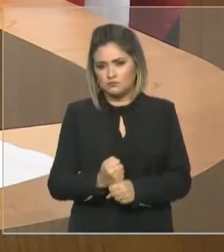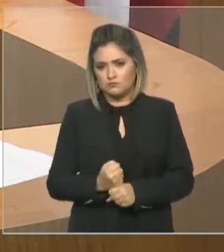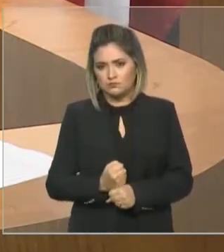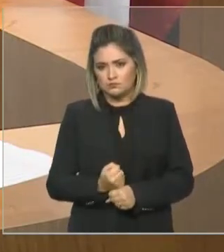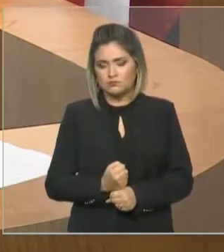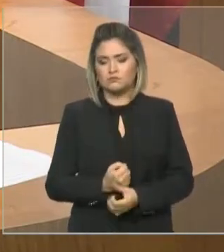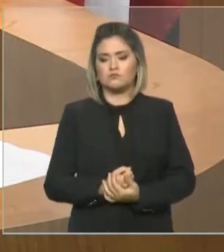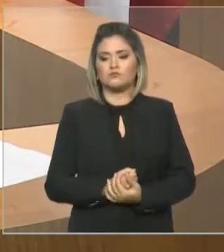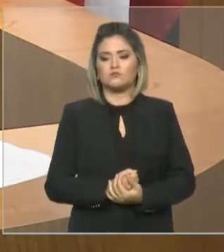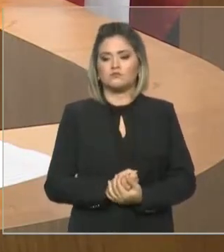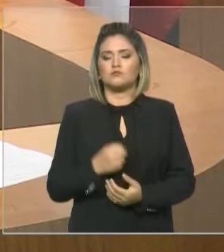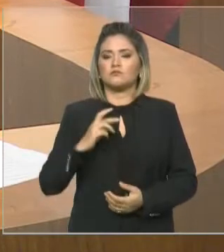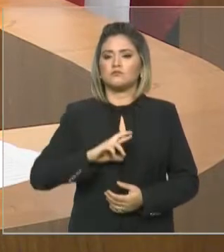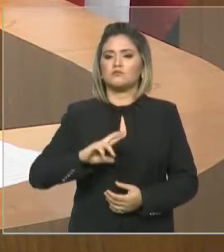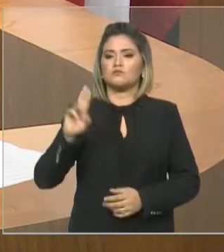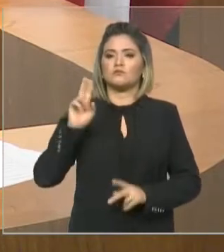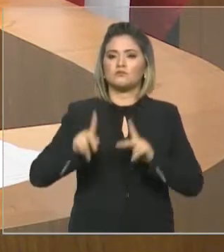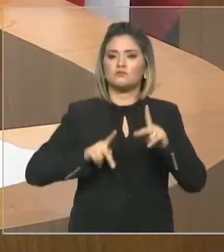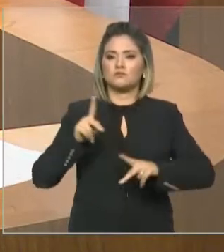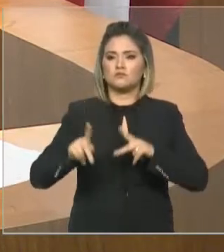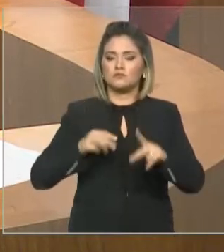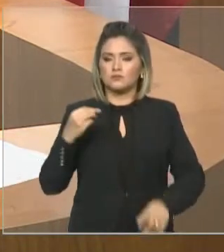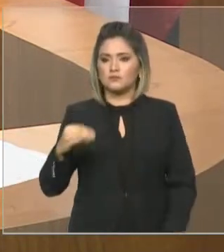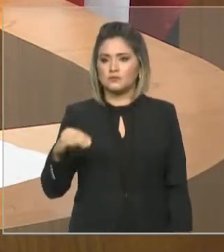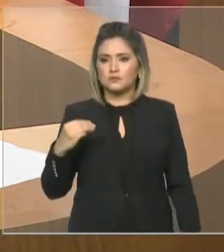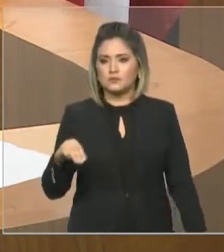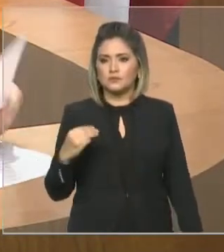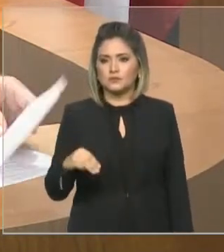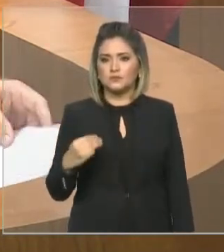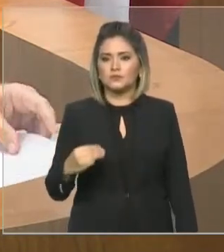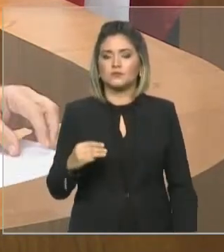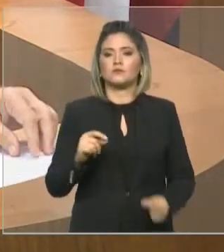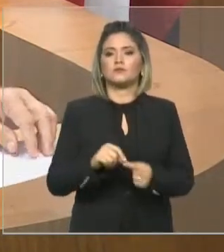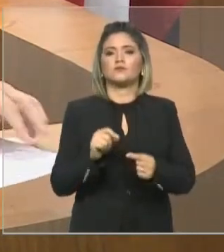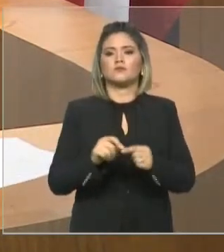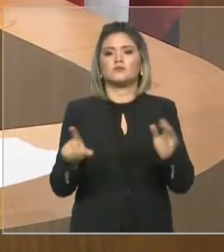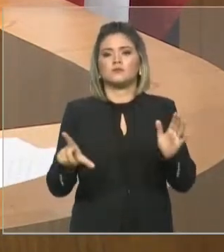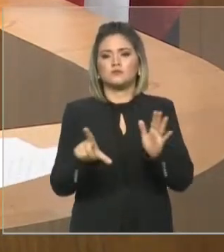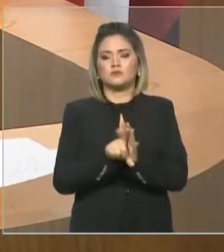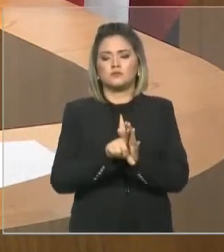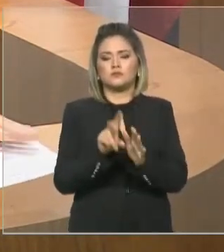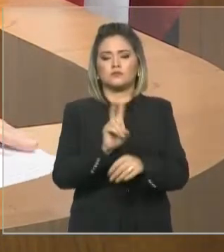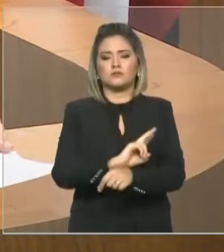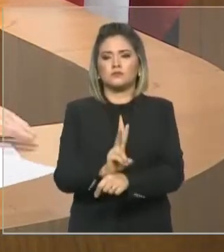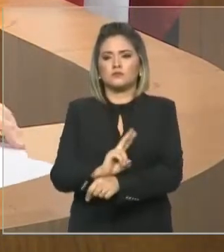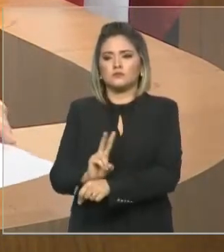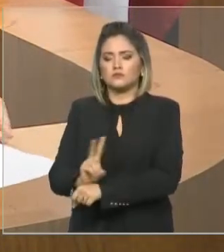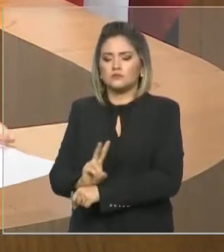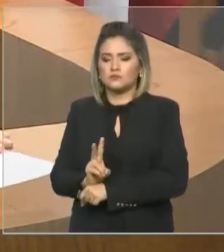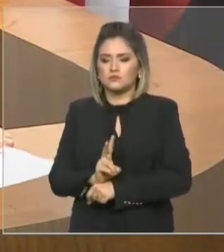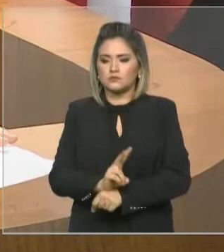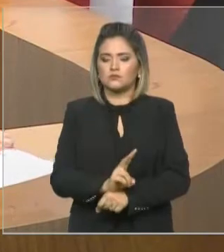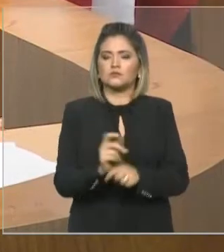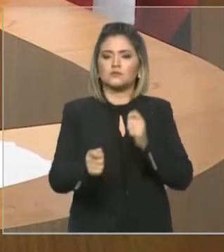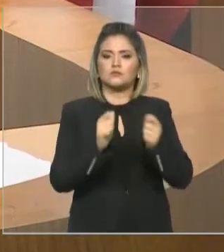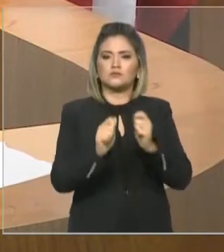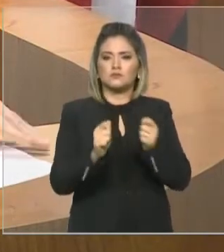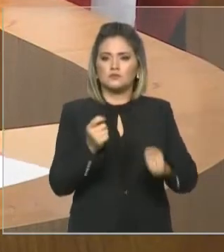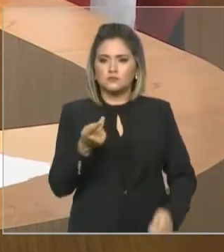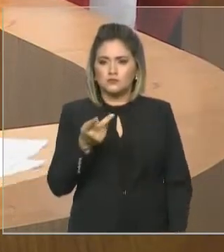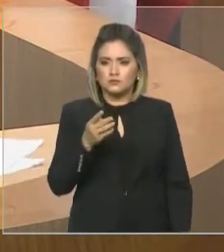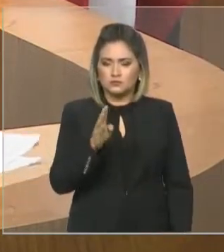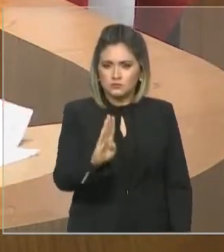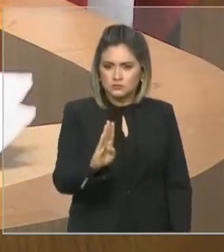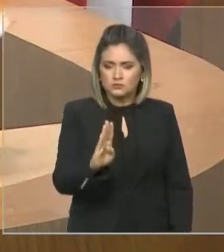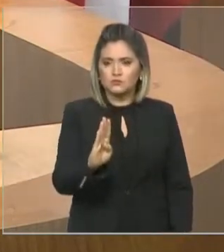de representar o povo maranhense, construir leis, fiscalizar os atos da administração pública